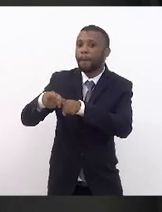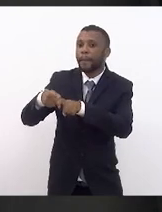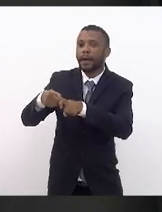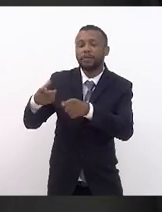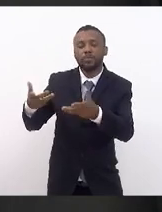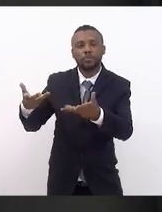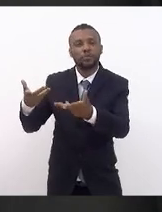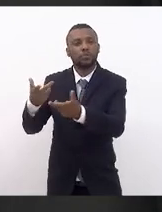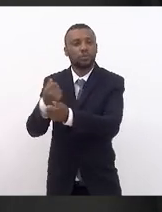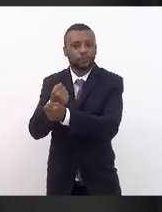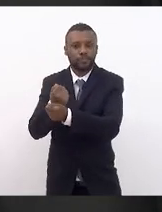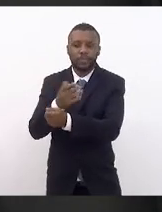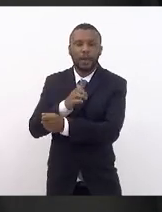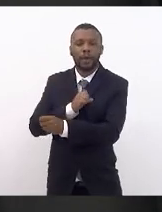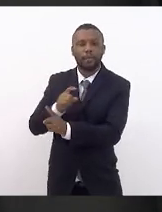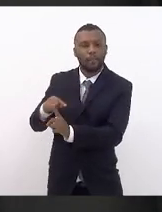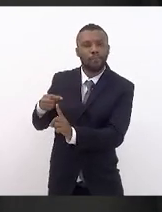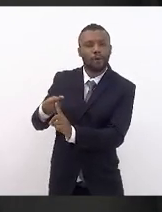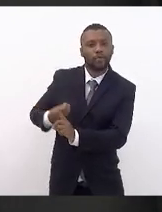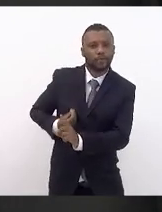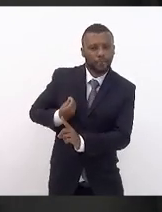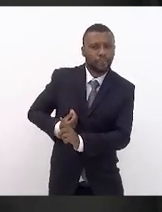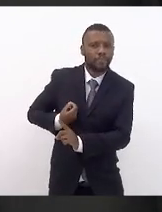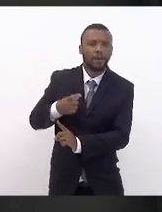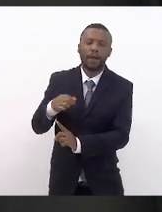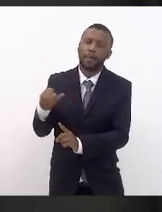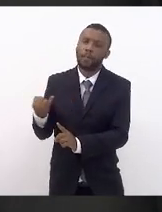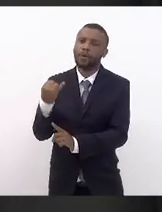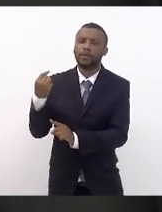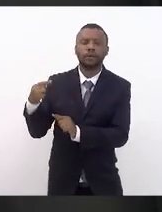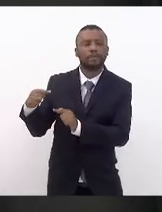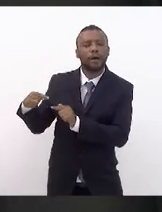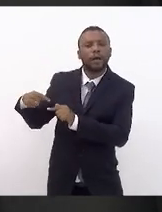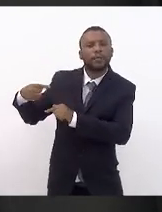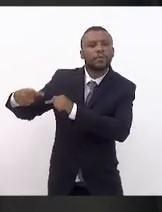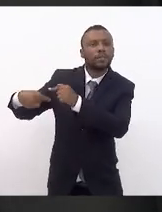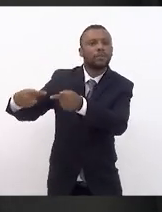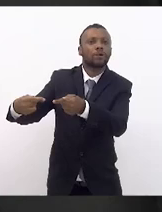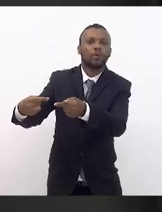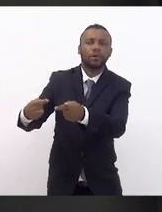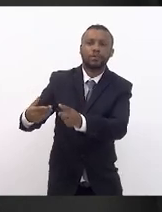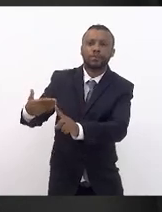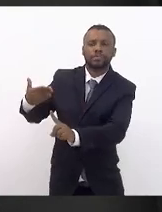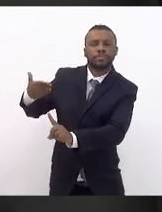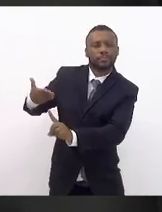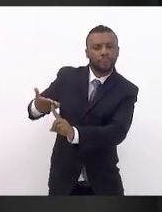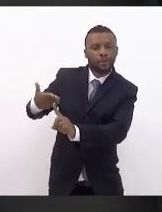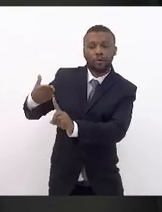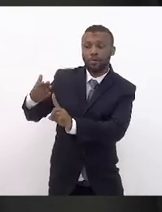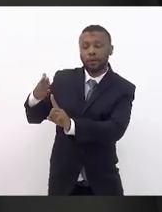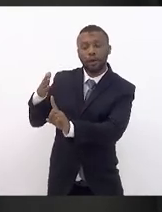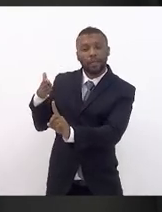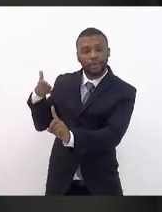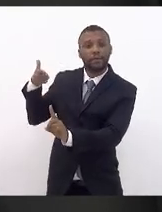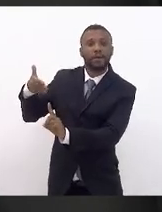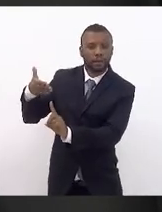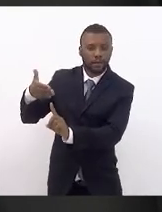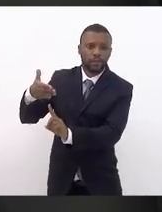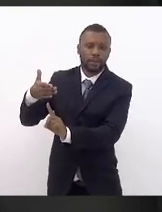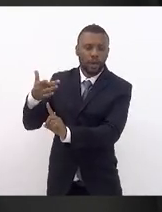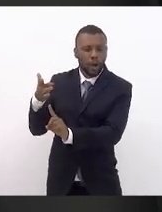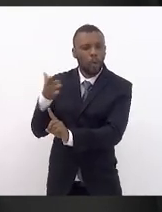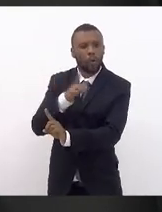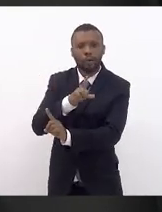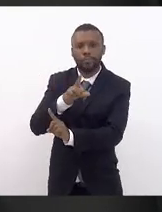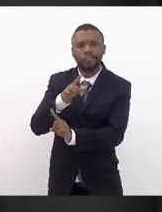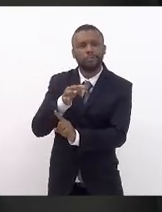o próximo. Sua vida faz diferença para gerações e o seu legado alcançará outras gerações.